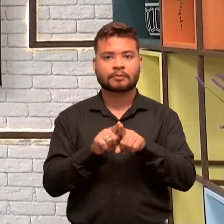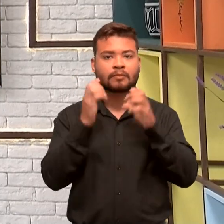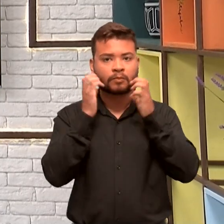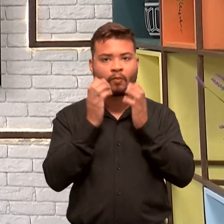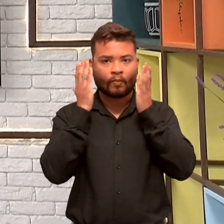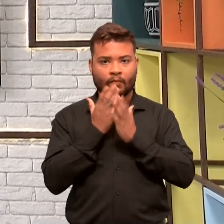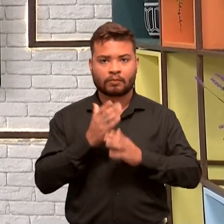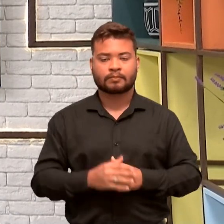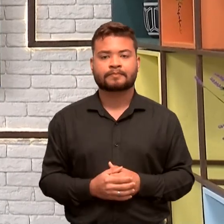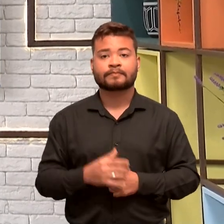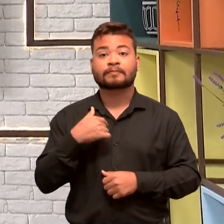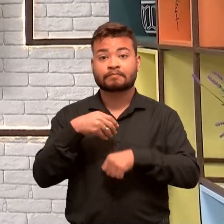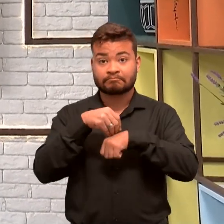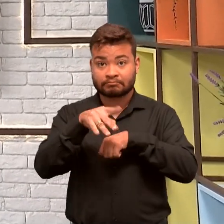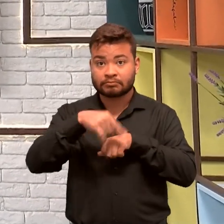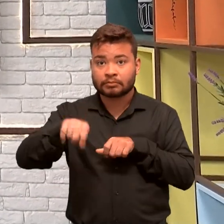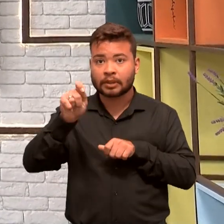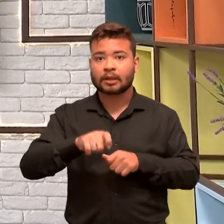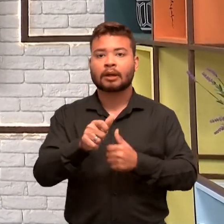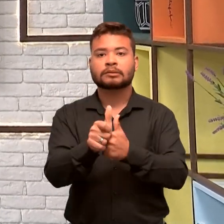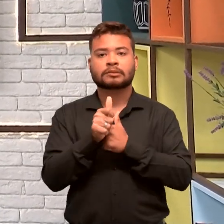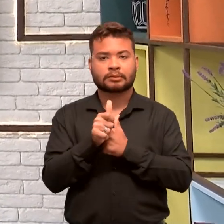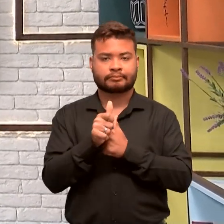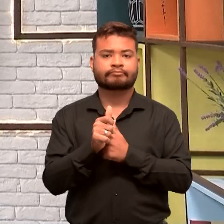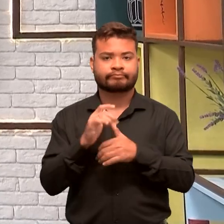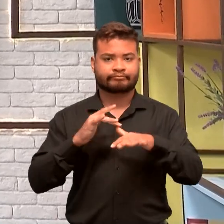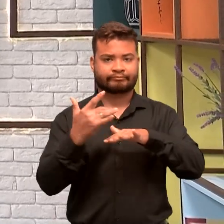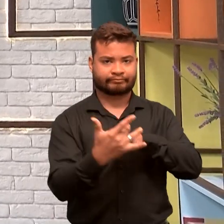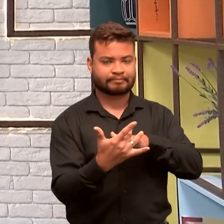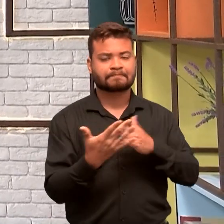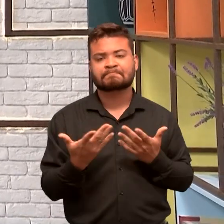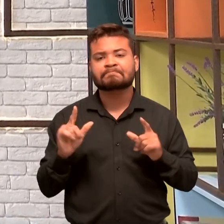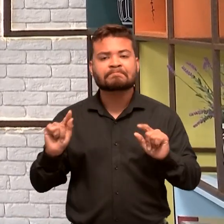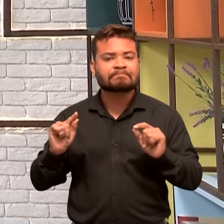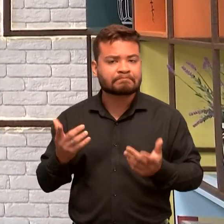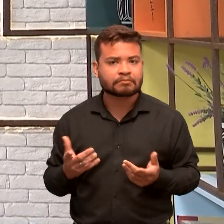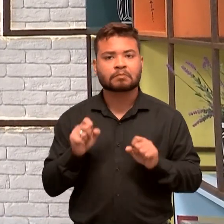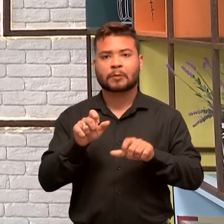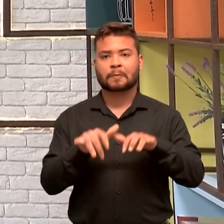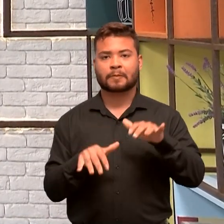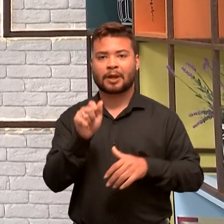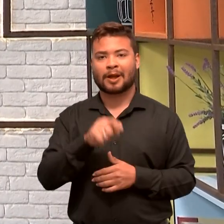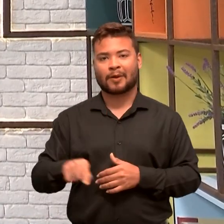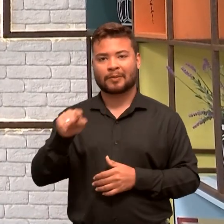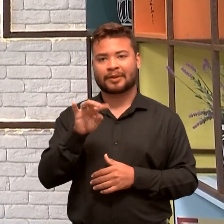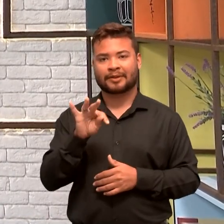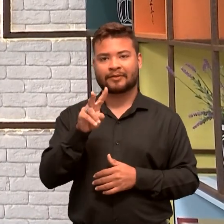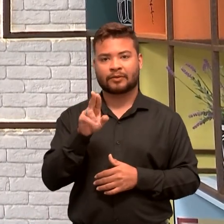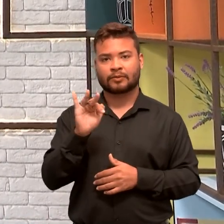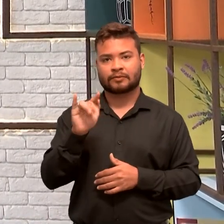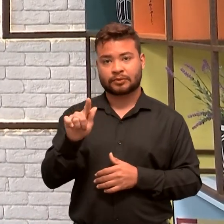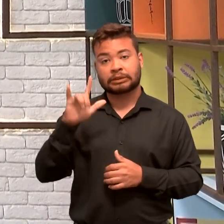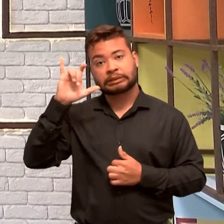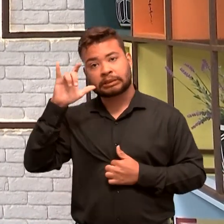cerrada. E eu quero te lembrar de começar a seguir a gente por meio das nossas redes sociais. É só você digitar @TVUFG no Instagram